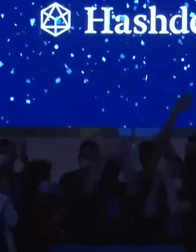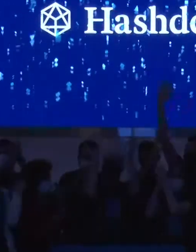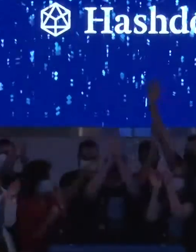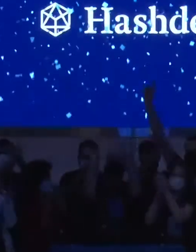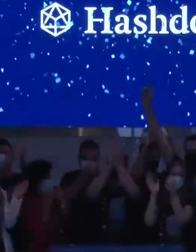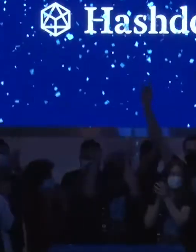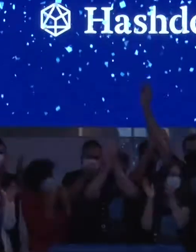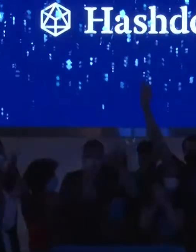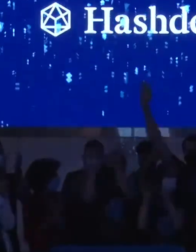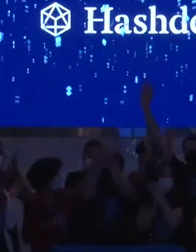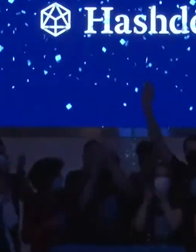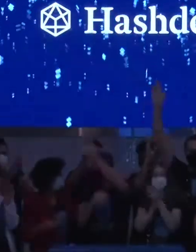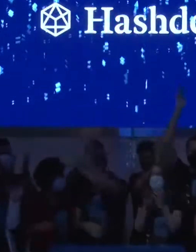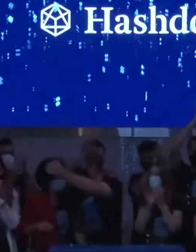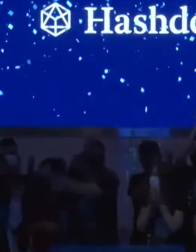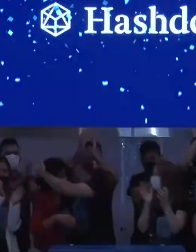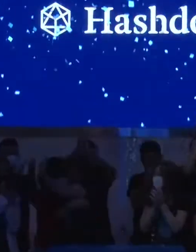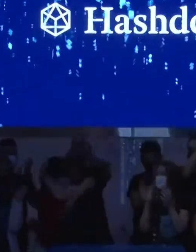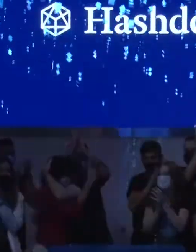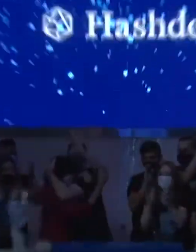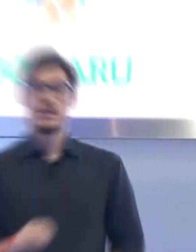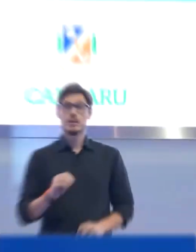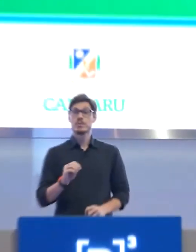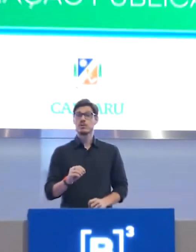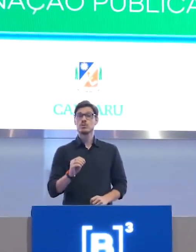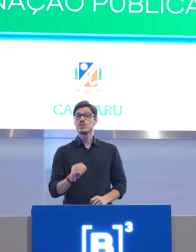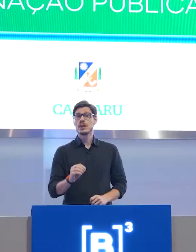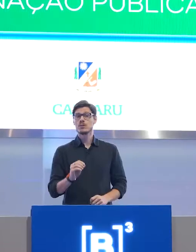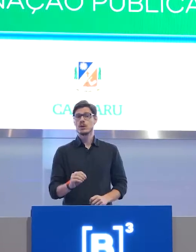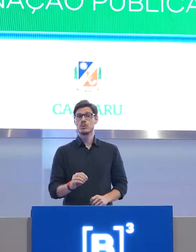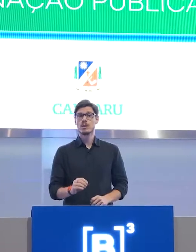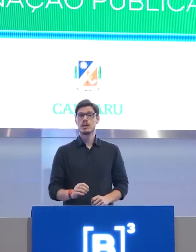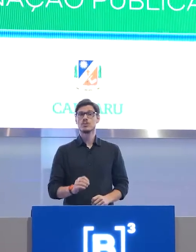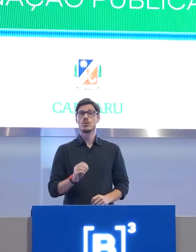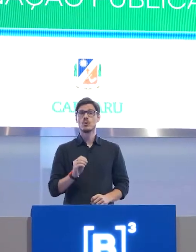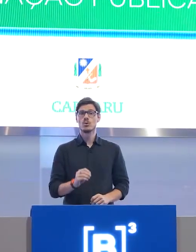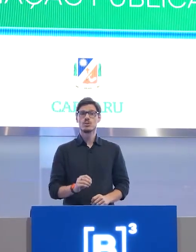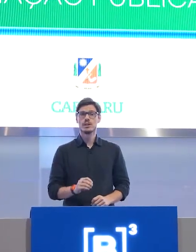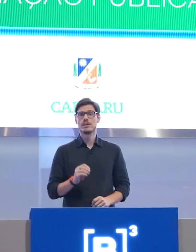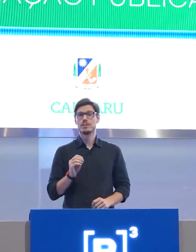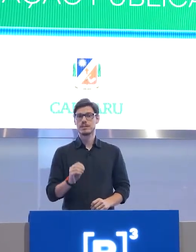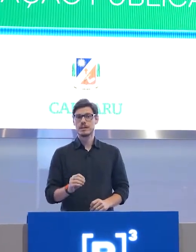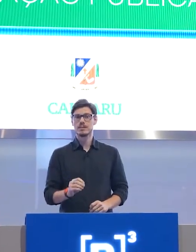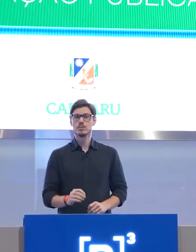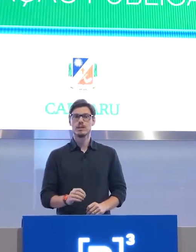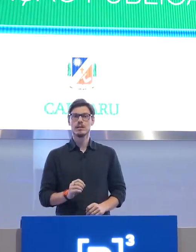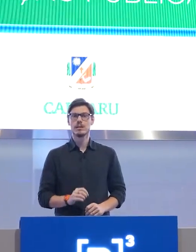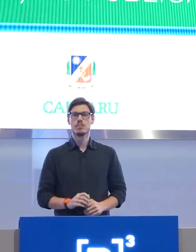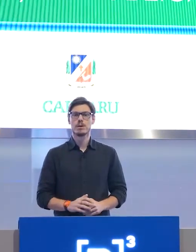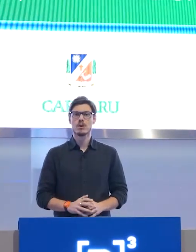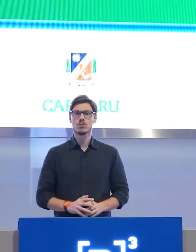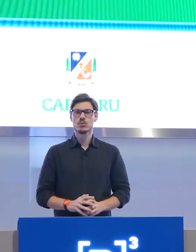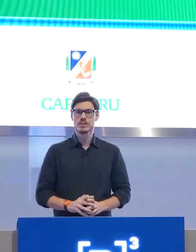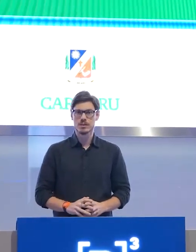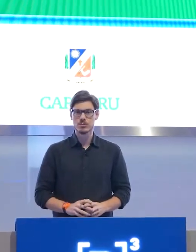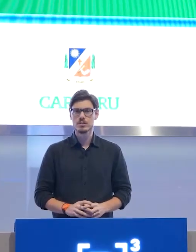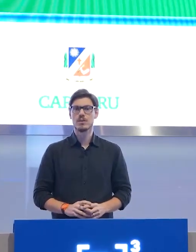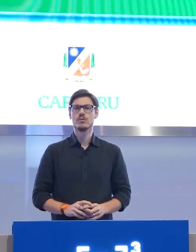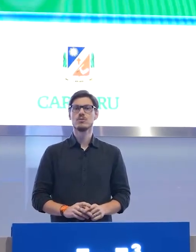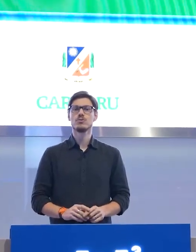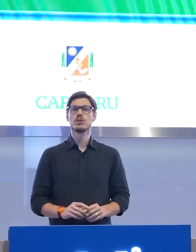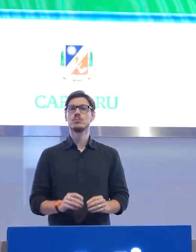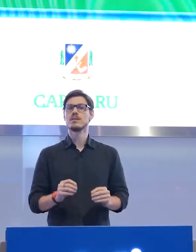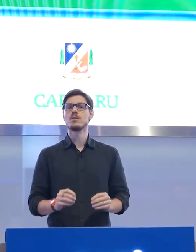do novo produto com o código DEF11. E a Prefeitura de Caruaru realizou hoje aqui na B3 um leilão para concessão